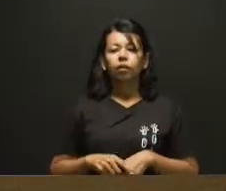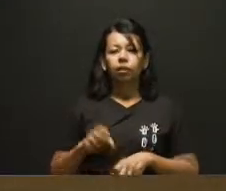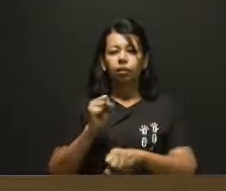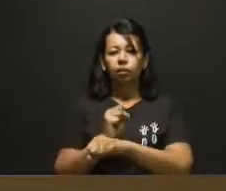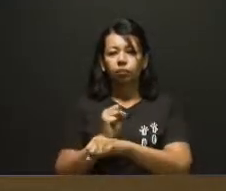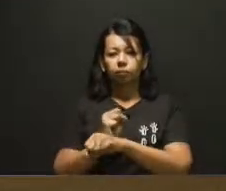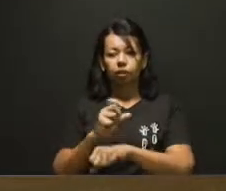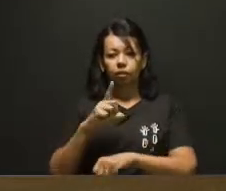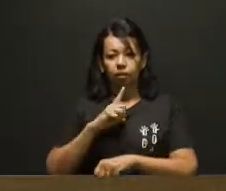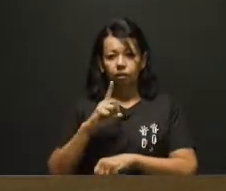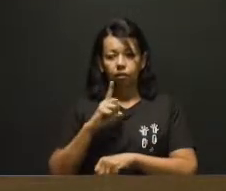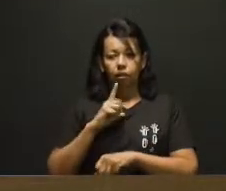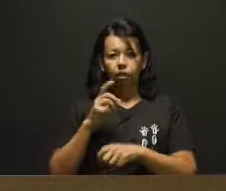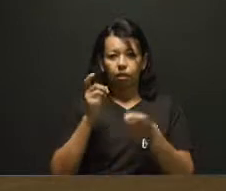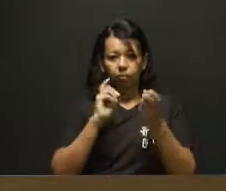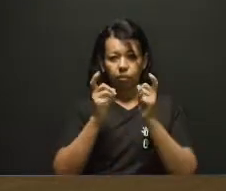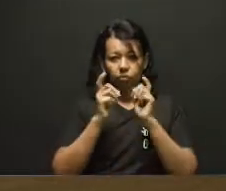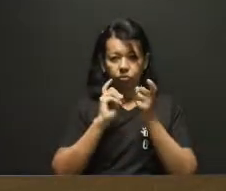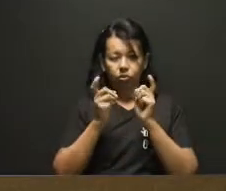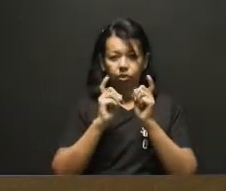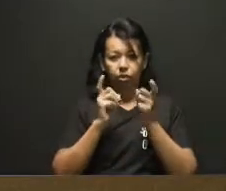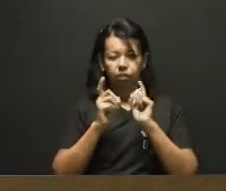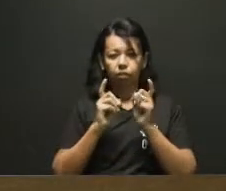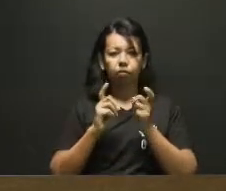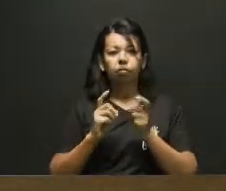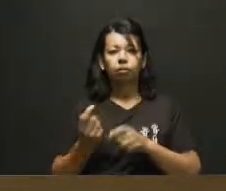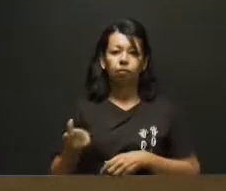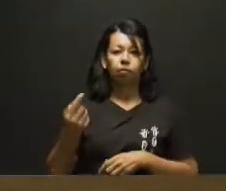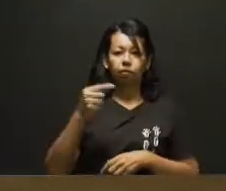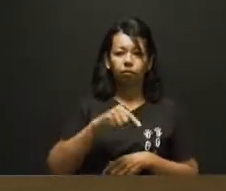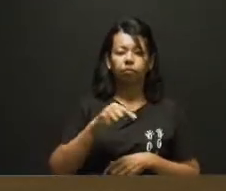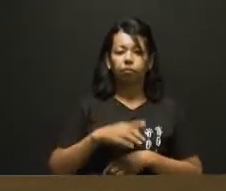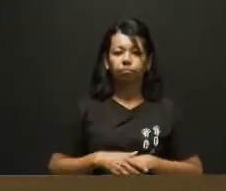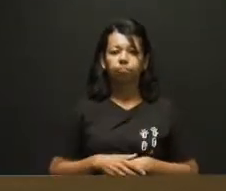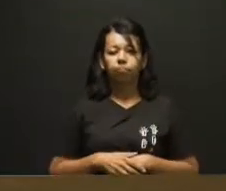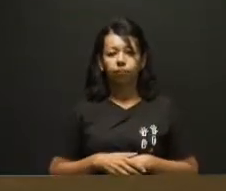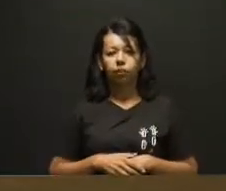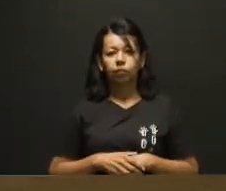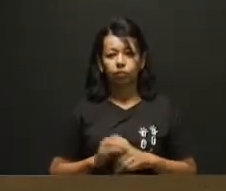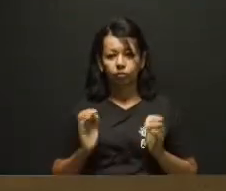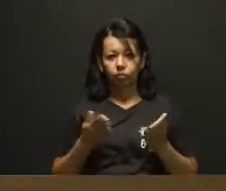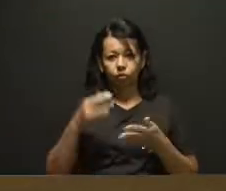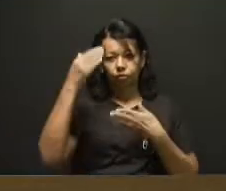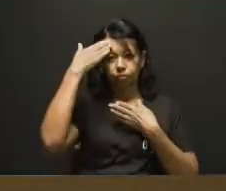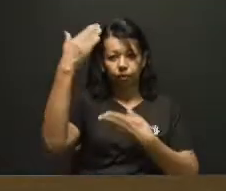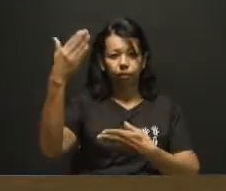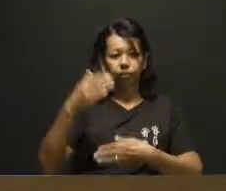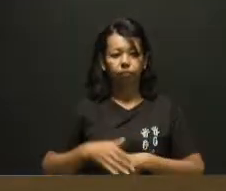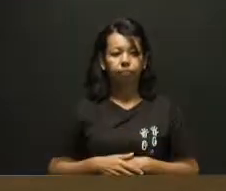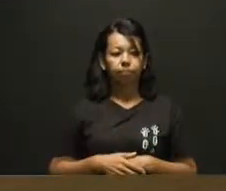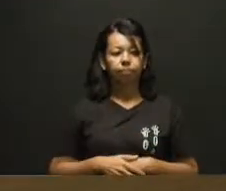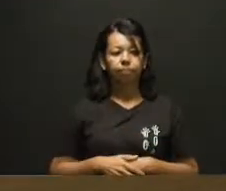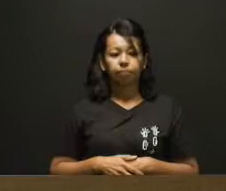um transcorrer um ótimo transcorrer aqui da audiência pública de hoje muito obrigada